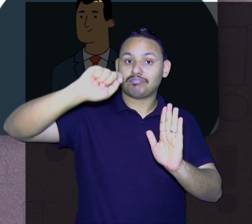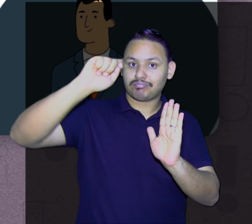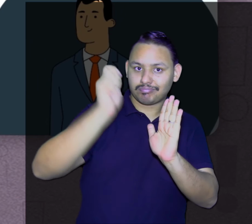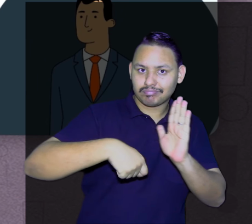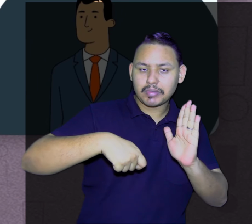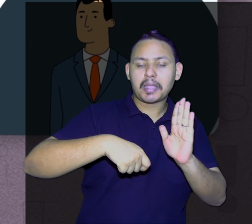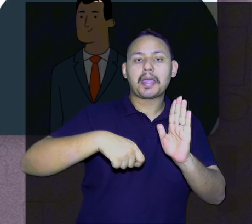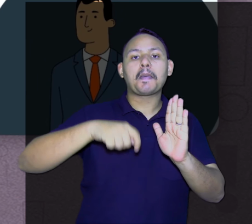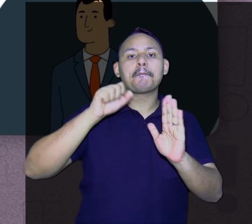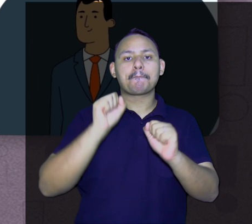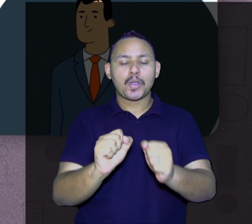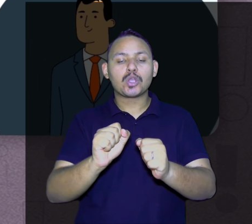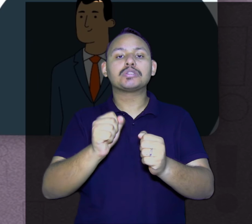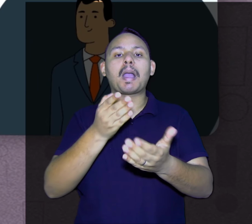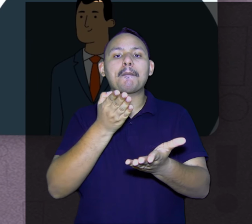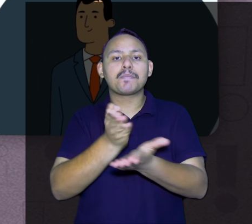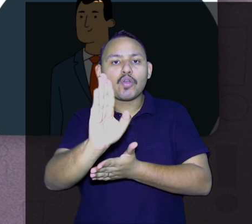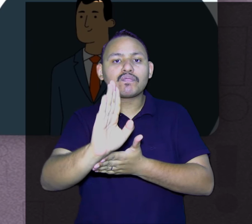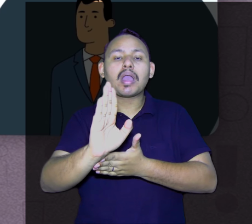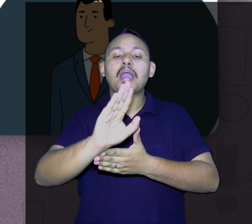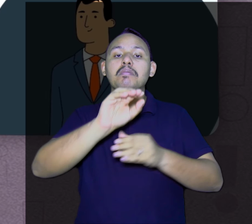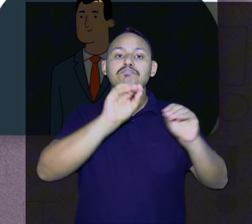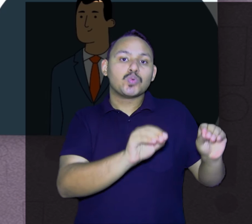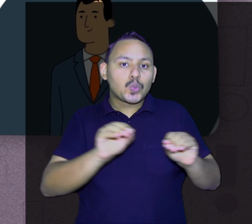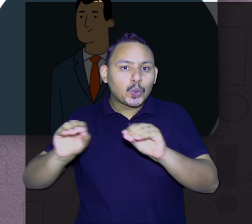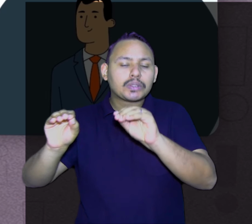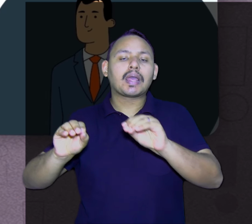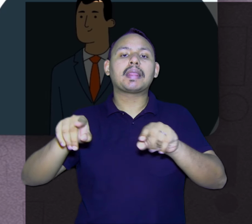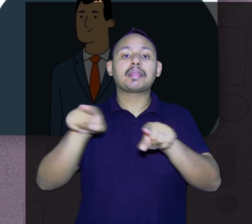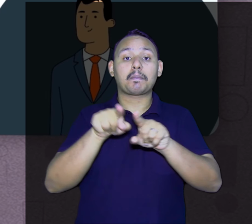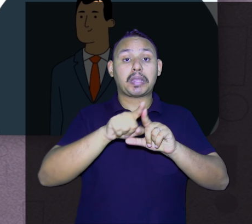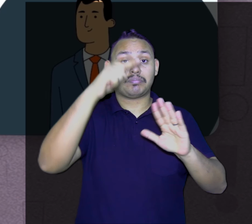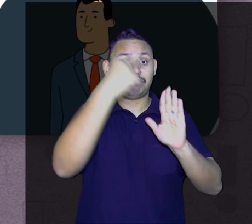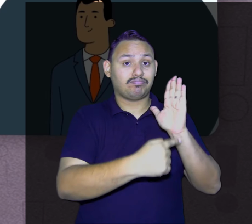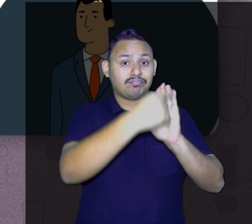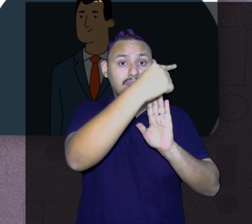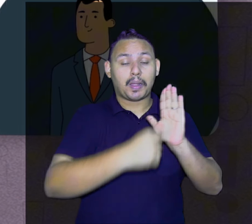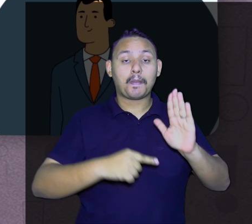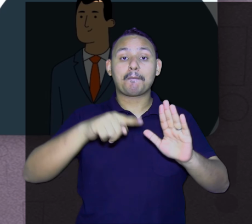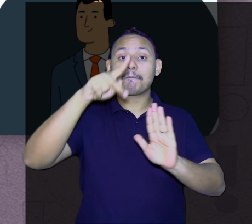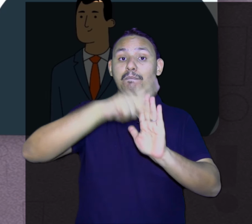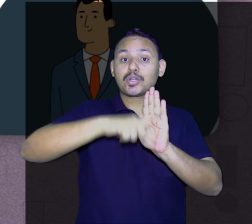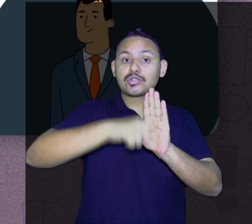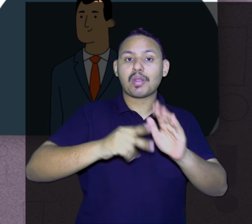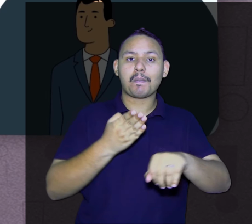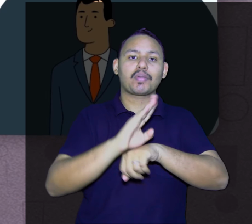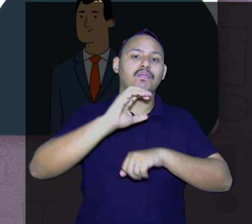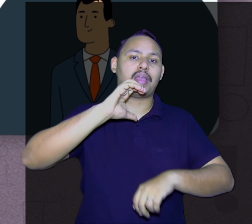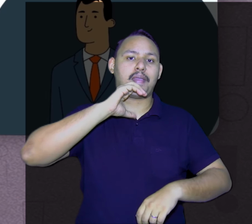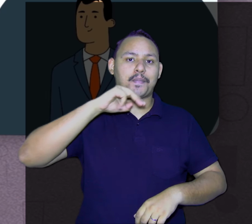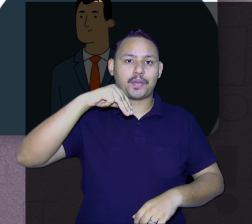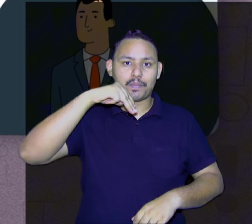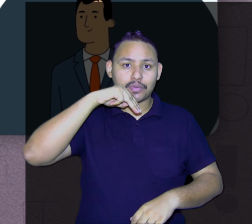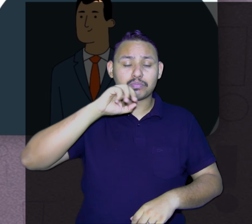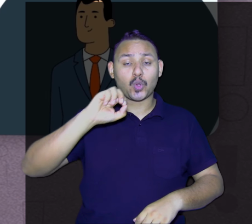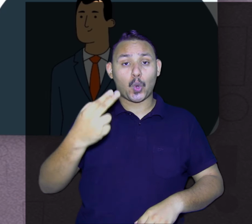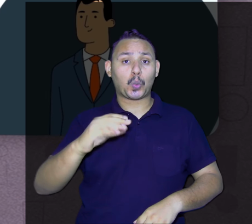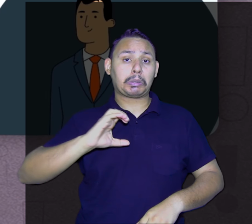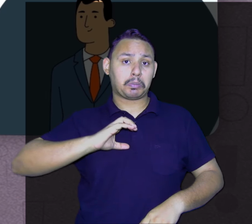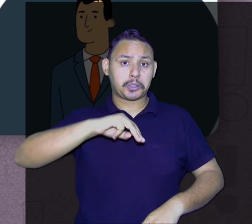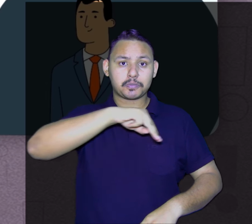propor projetos de leis e sancionar, promulgar e publicar ou vetar os projetos aprovados pela Câmara